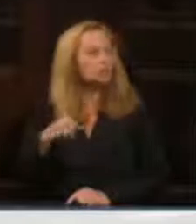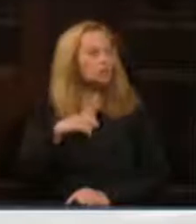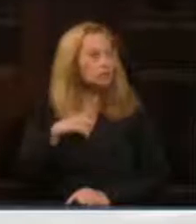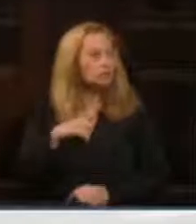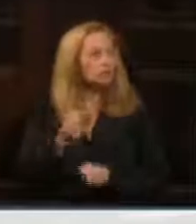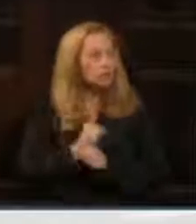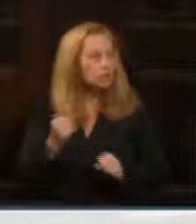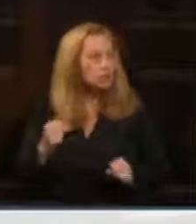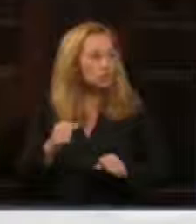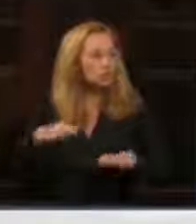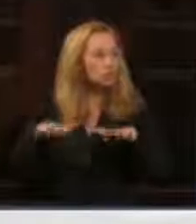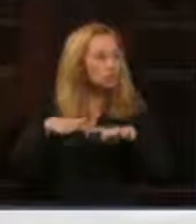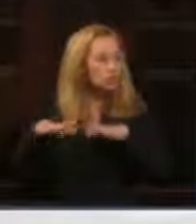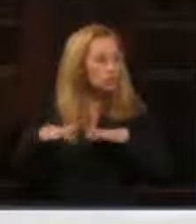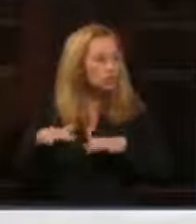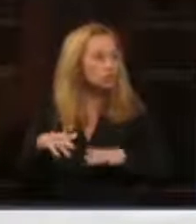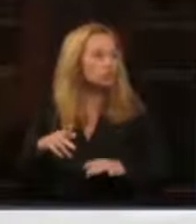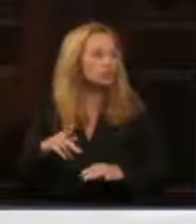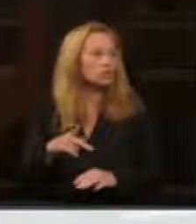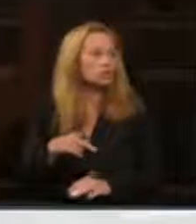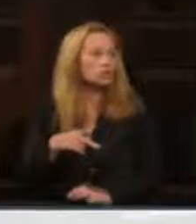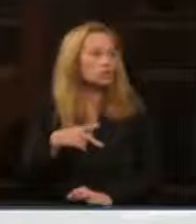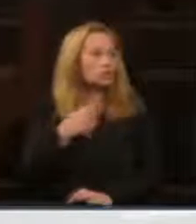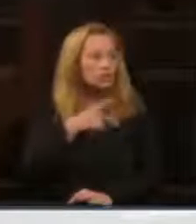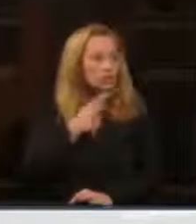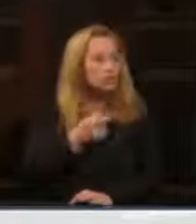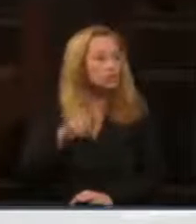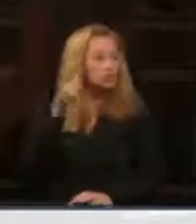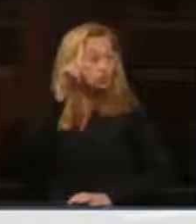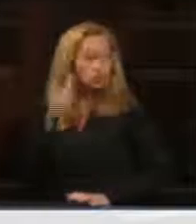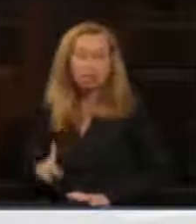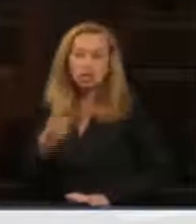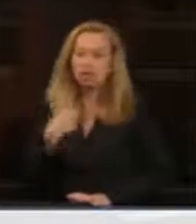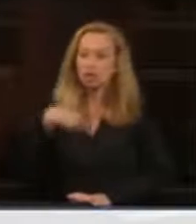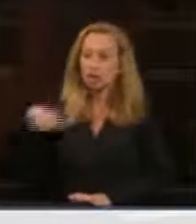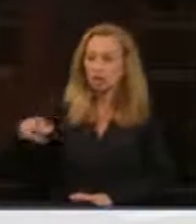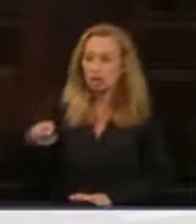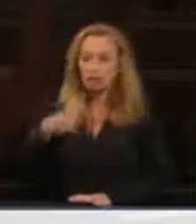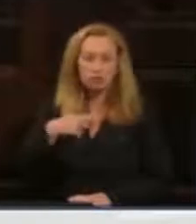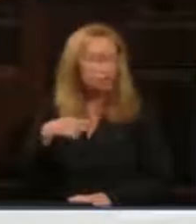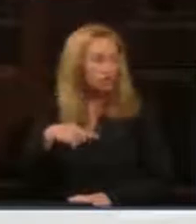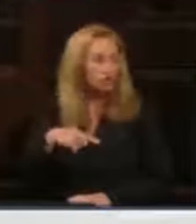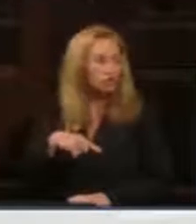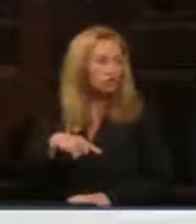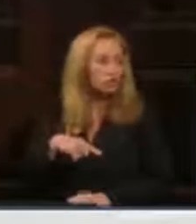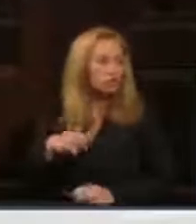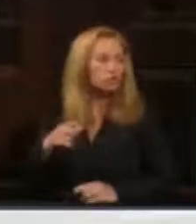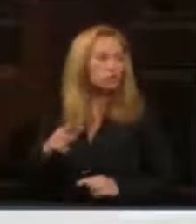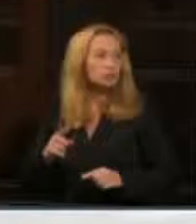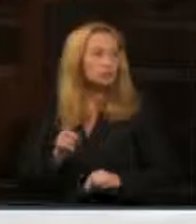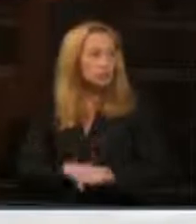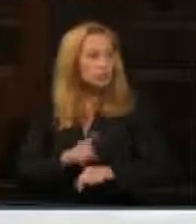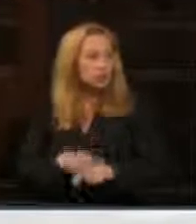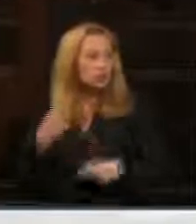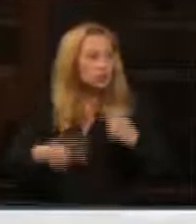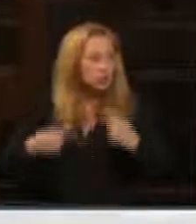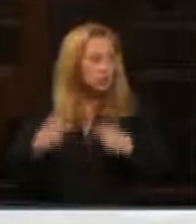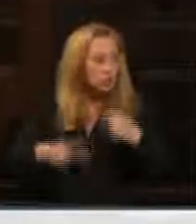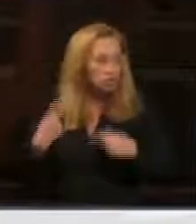se reivindicava o direito de ir e vir durante a política